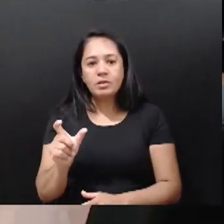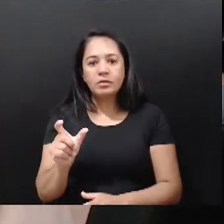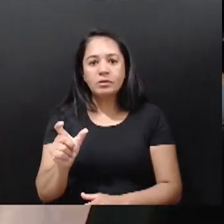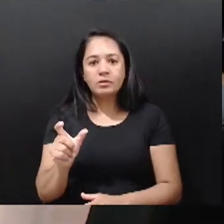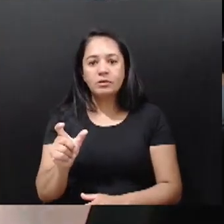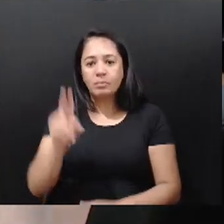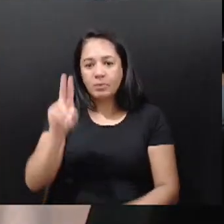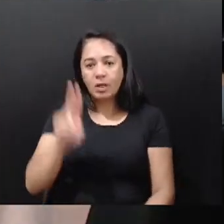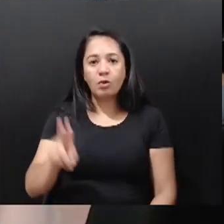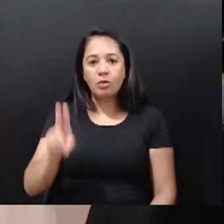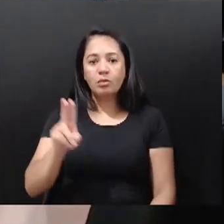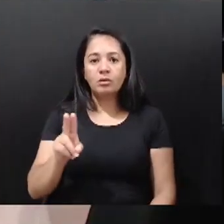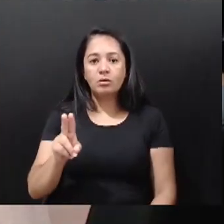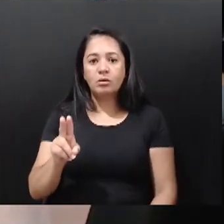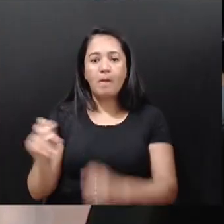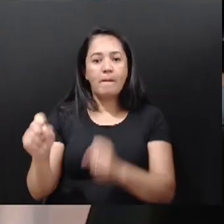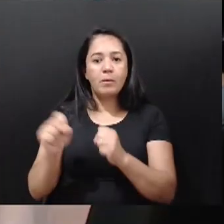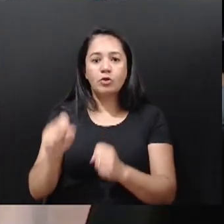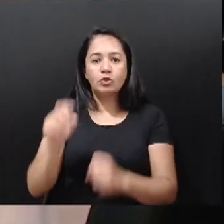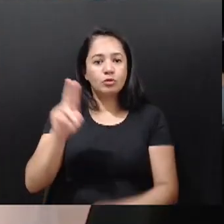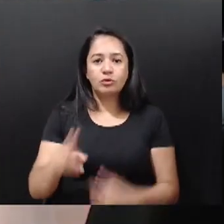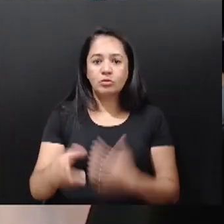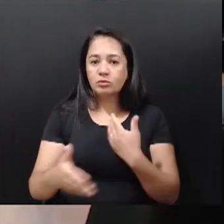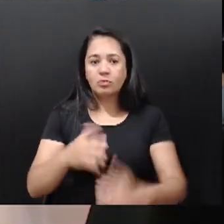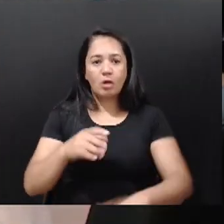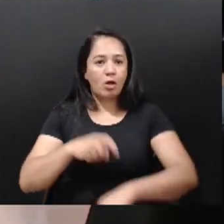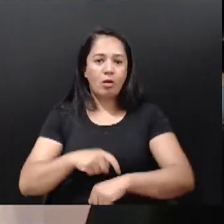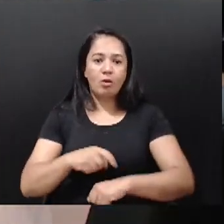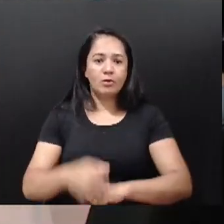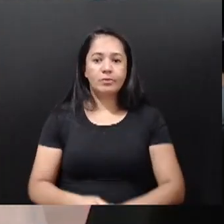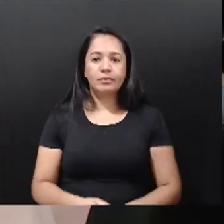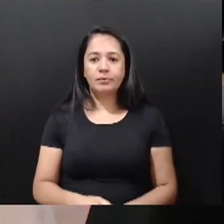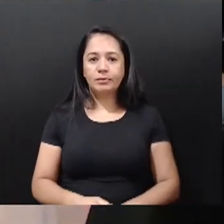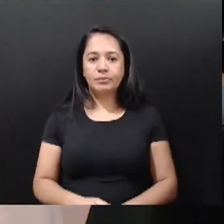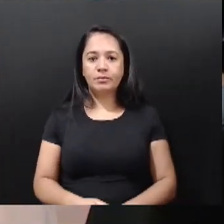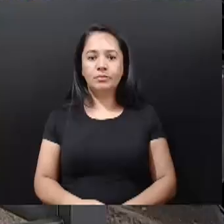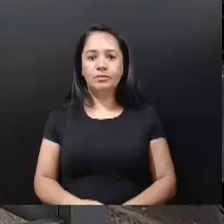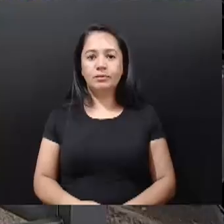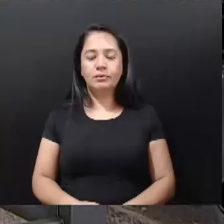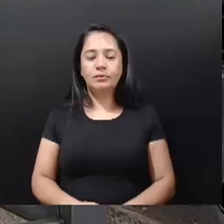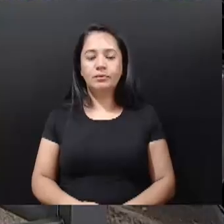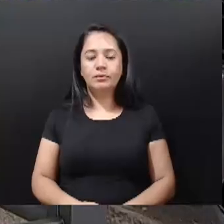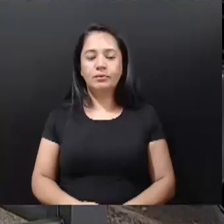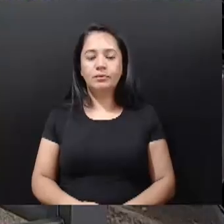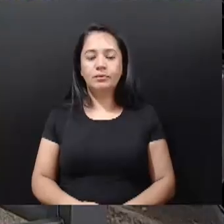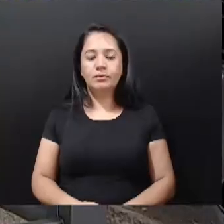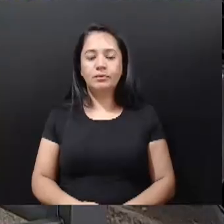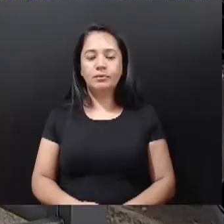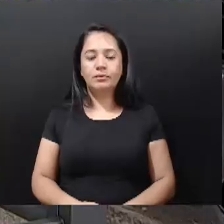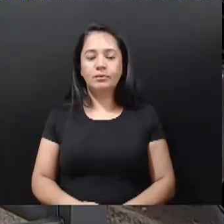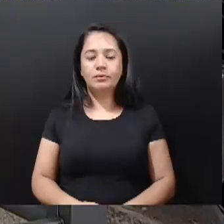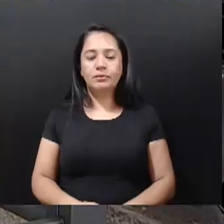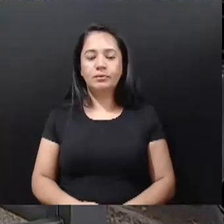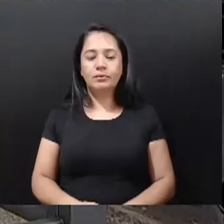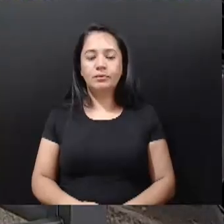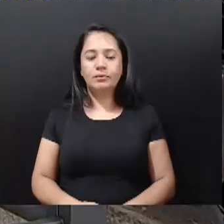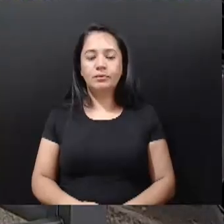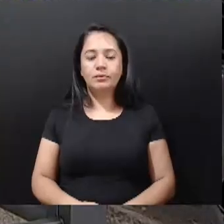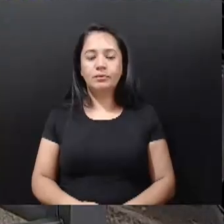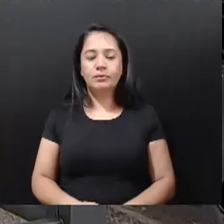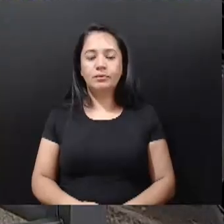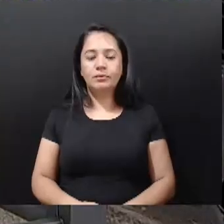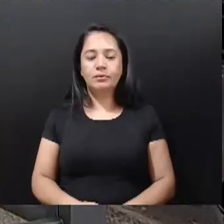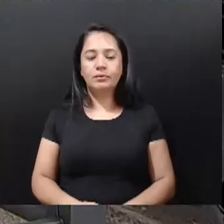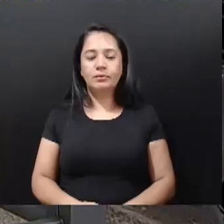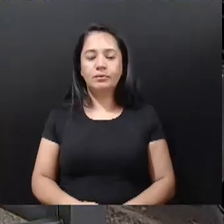utilização, ele pode fazer essa utilização em qualquer momento, não é necessário estabelecer um prazo de utilização. O projeto visa trazer mais segurança